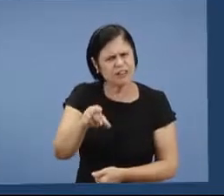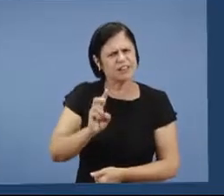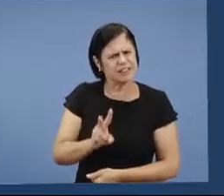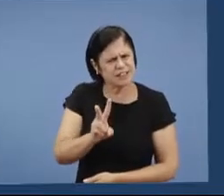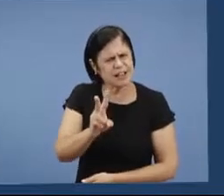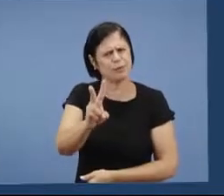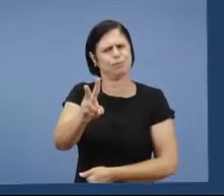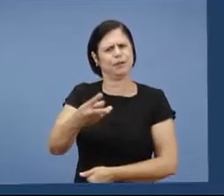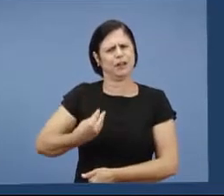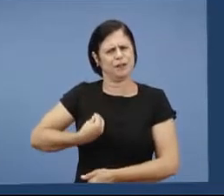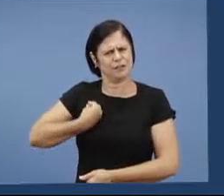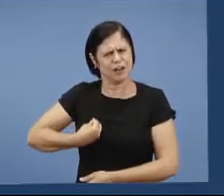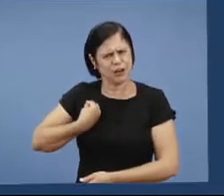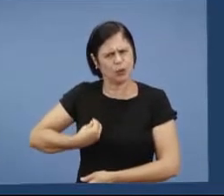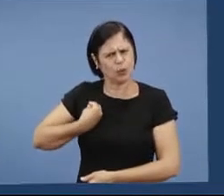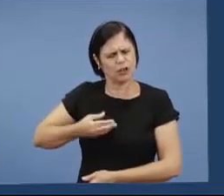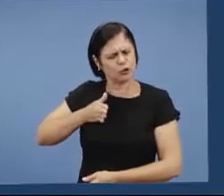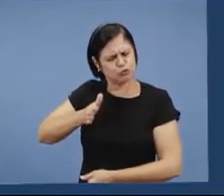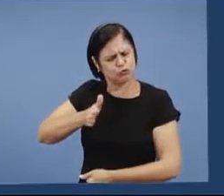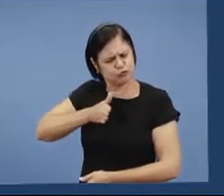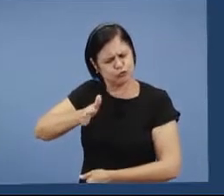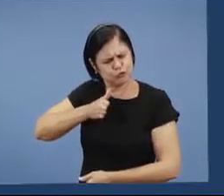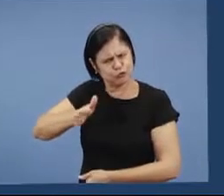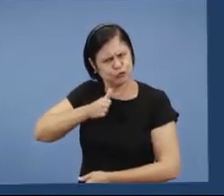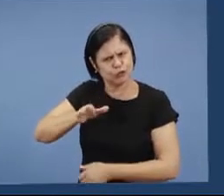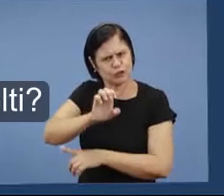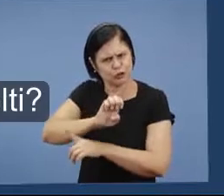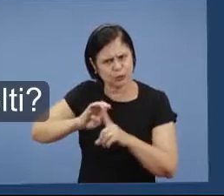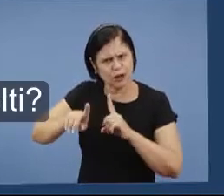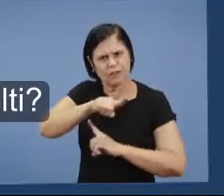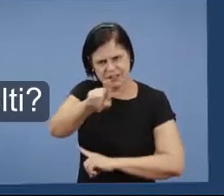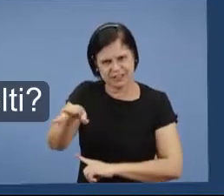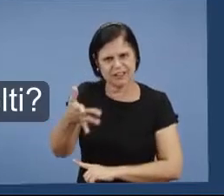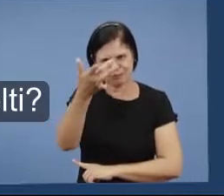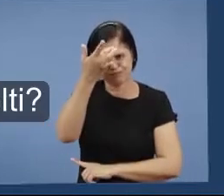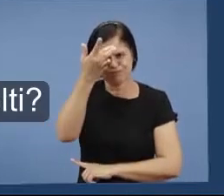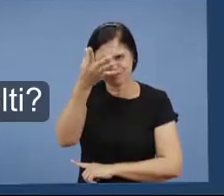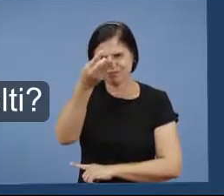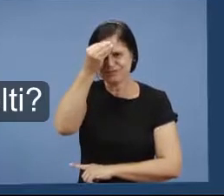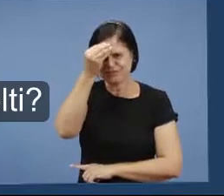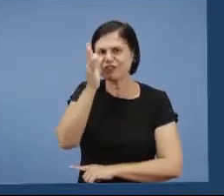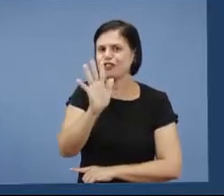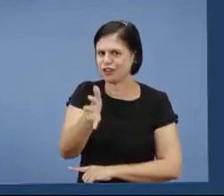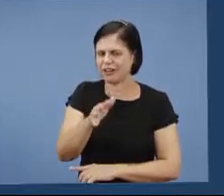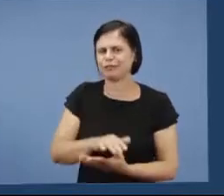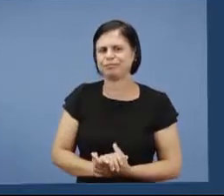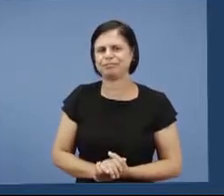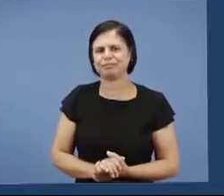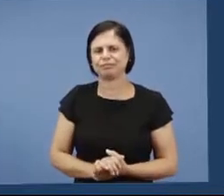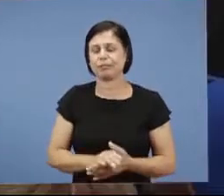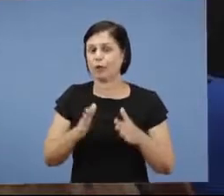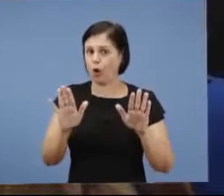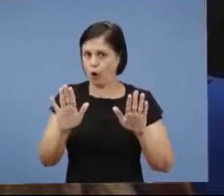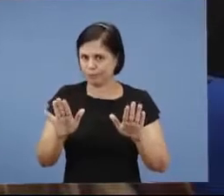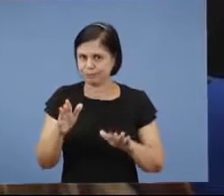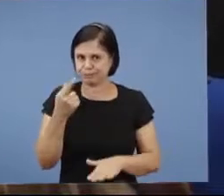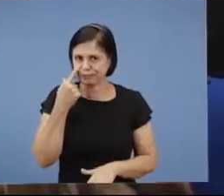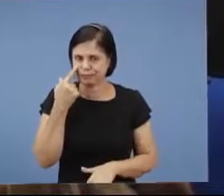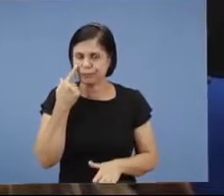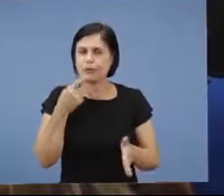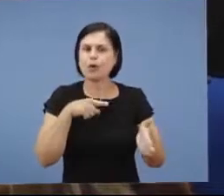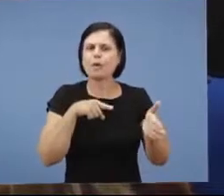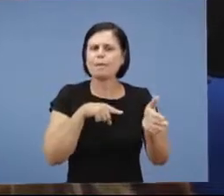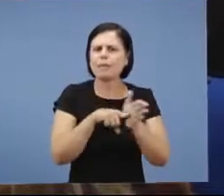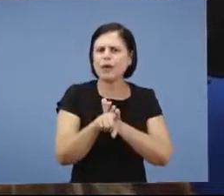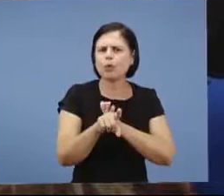bíblica vão poder responder detalhadamente. Algum detalhe sobre a pergunta, pastor Jean? A pergunta é a seguinte, está